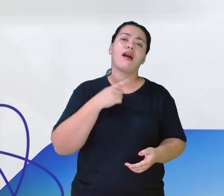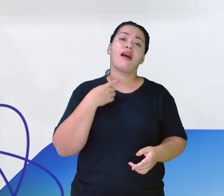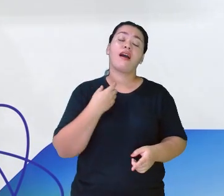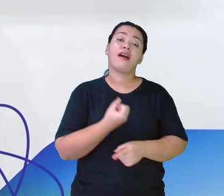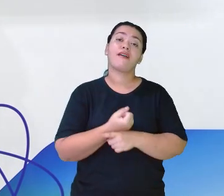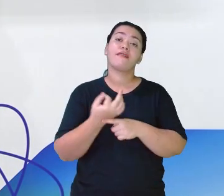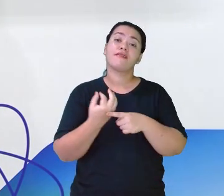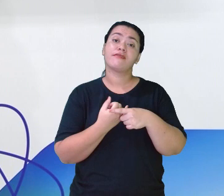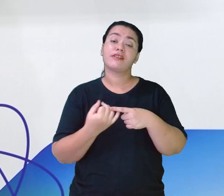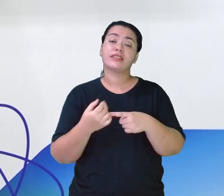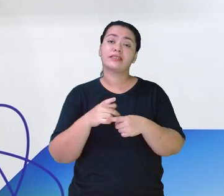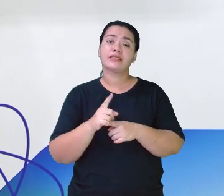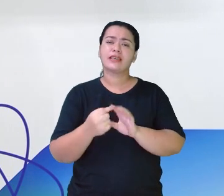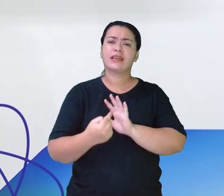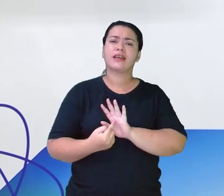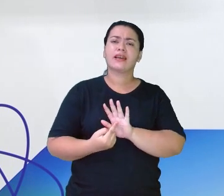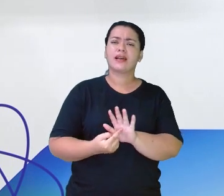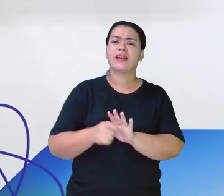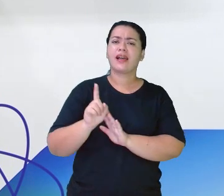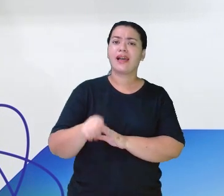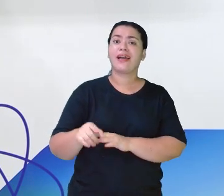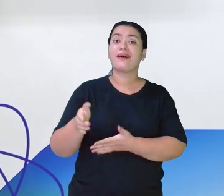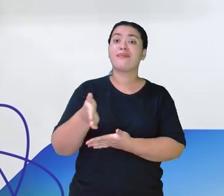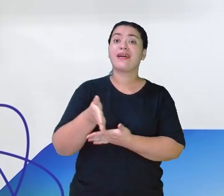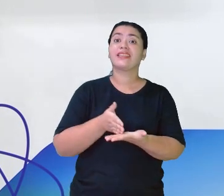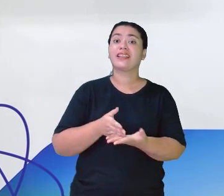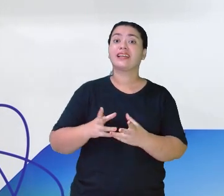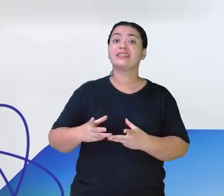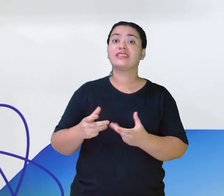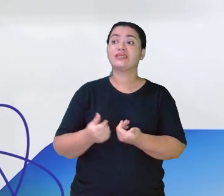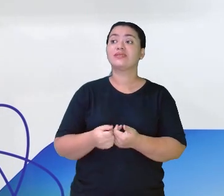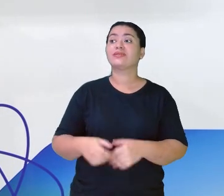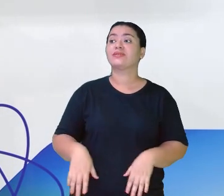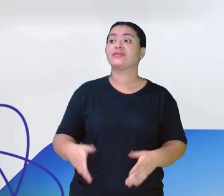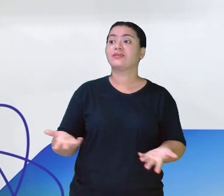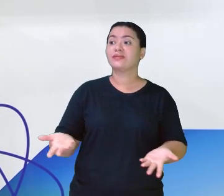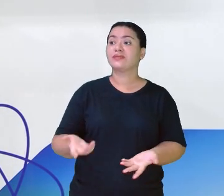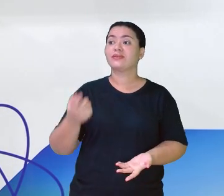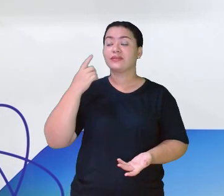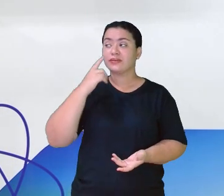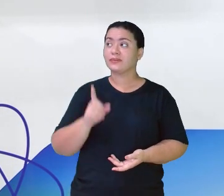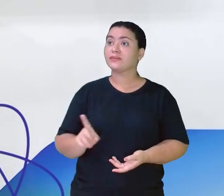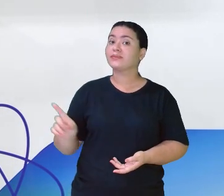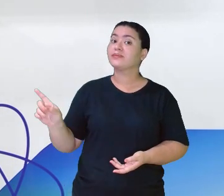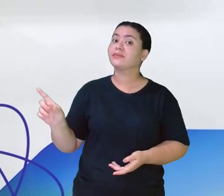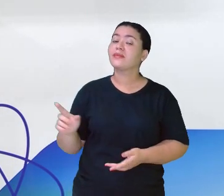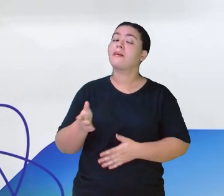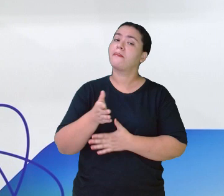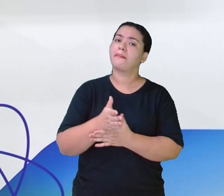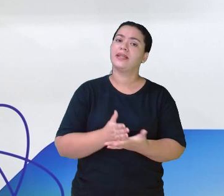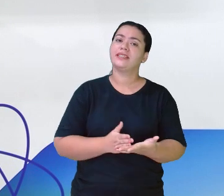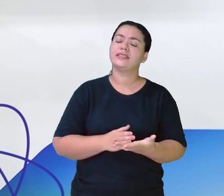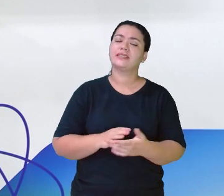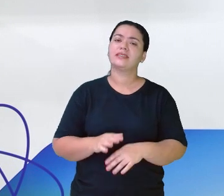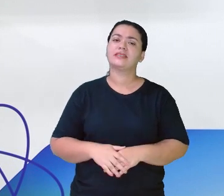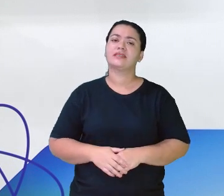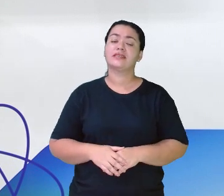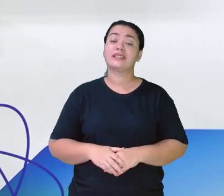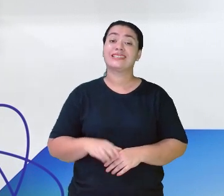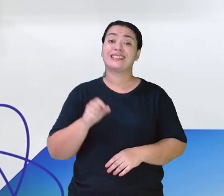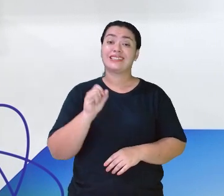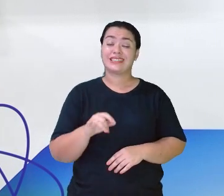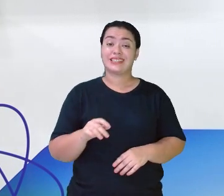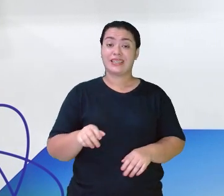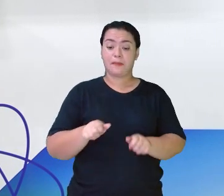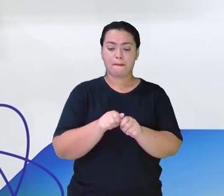a metade das coisas? Como eu mostrei aqui, ó. A metade é isso. Então, se ela